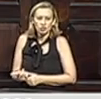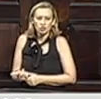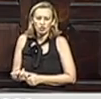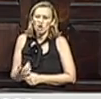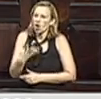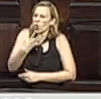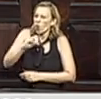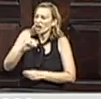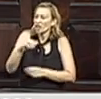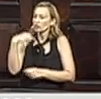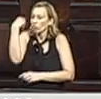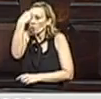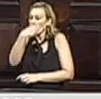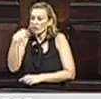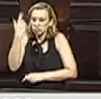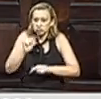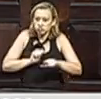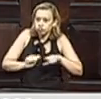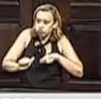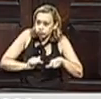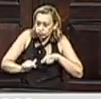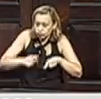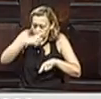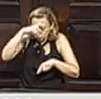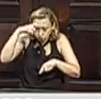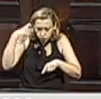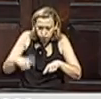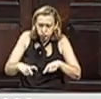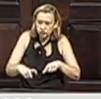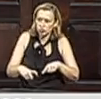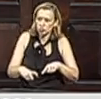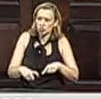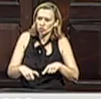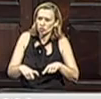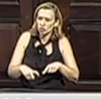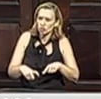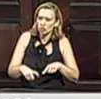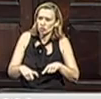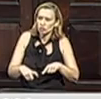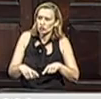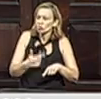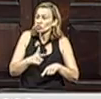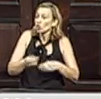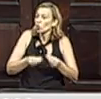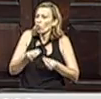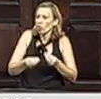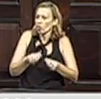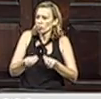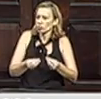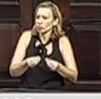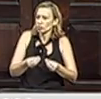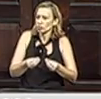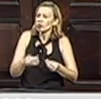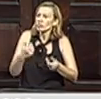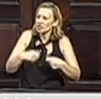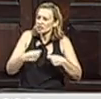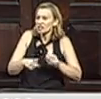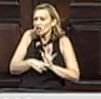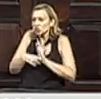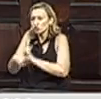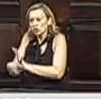de 40 horas nós não tenhamos a chance de colocar o professor 2 numa situação mais confortável. E